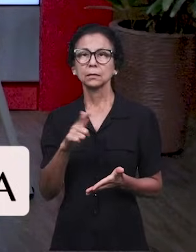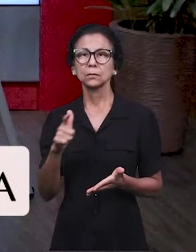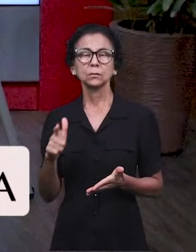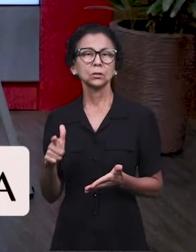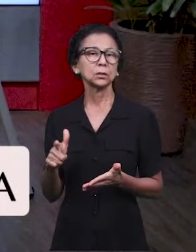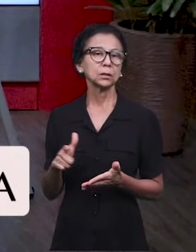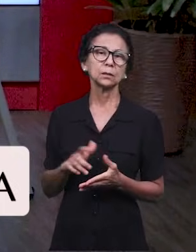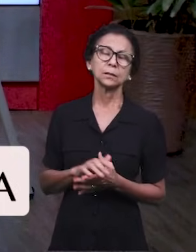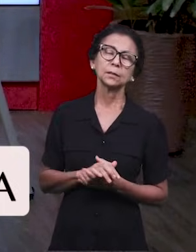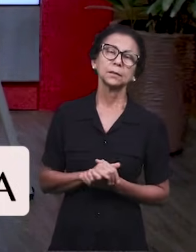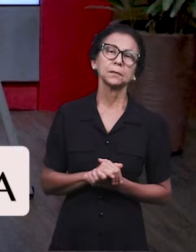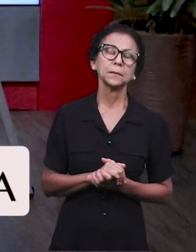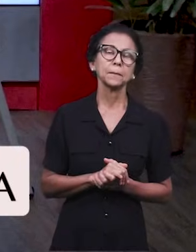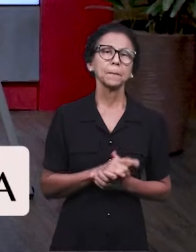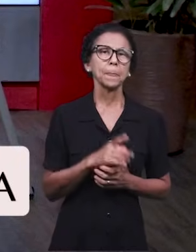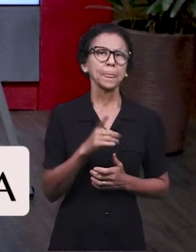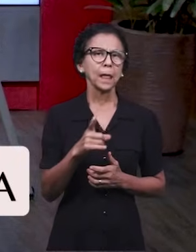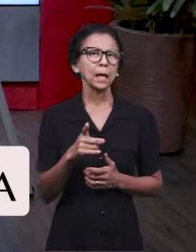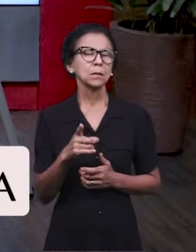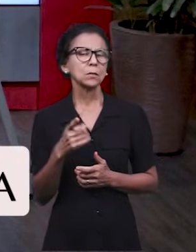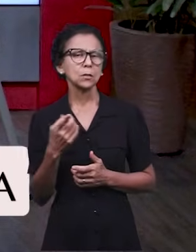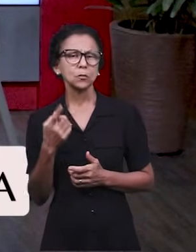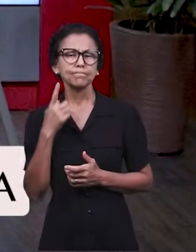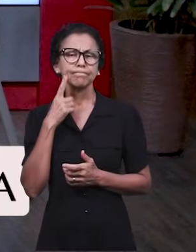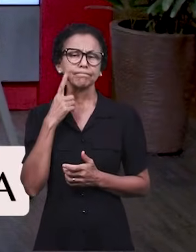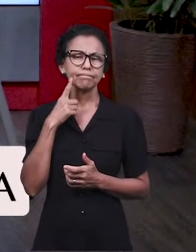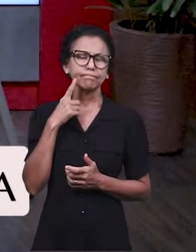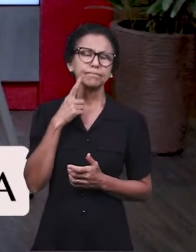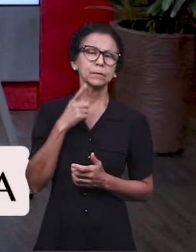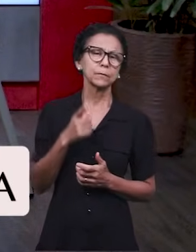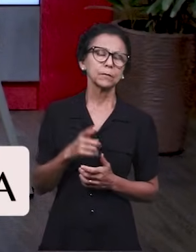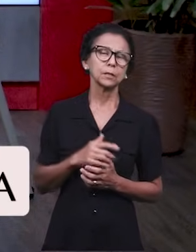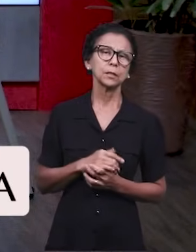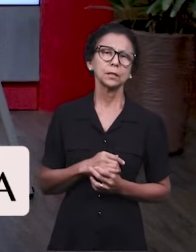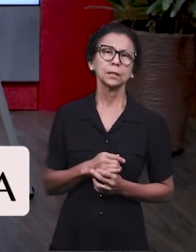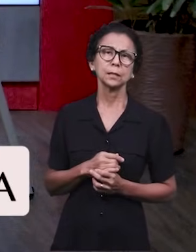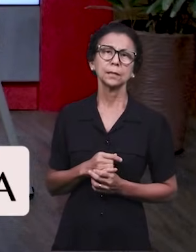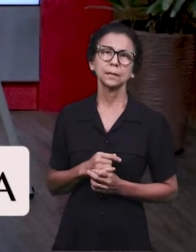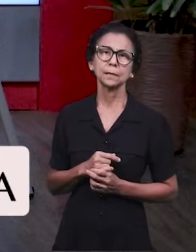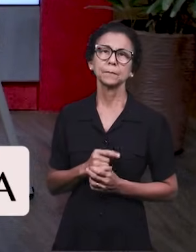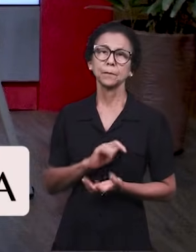senhor, né, providenciava alguma experiência? Sim, ali, em vários